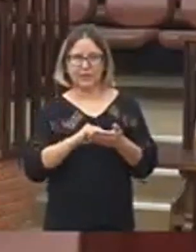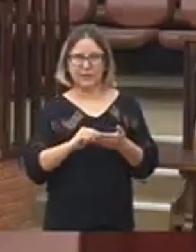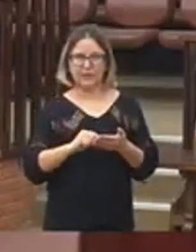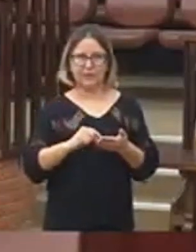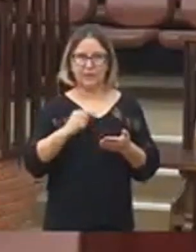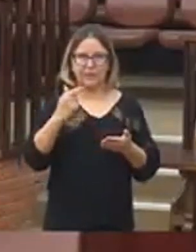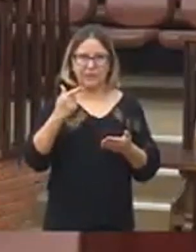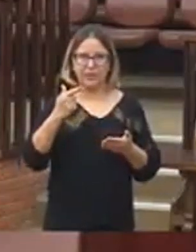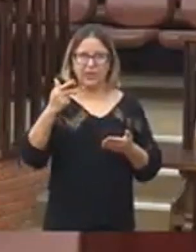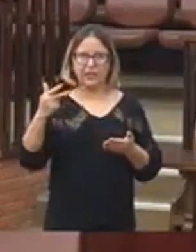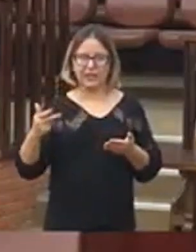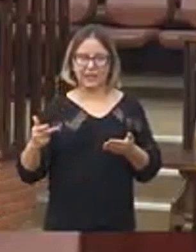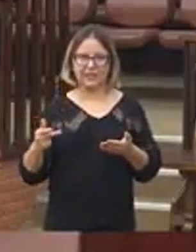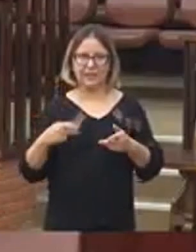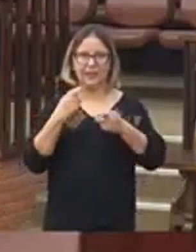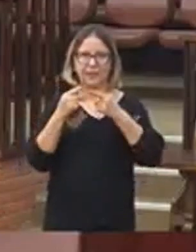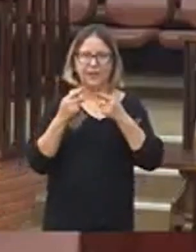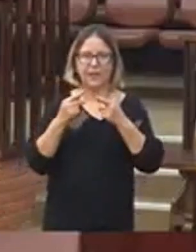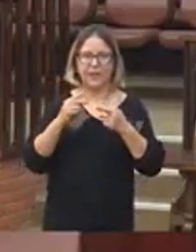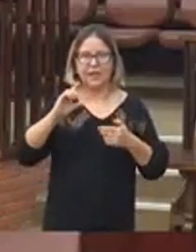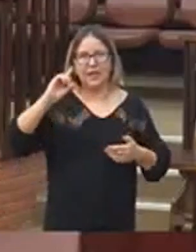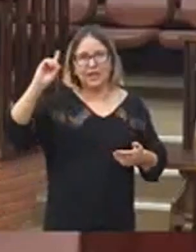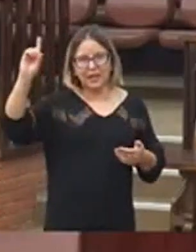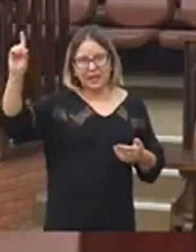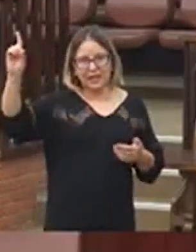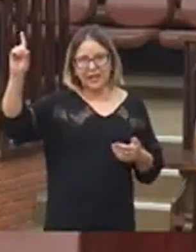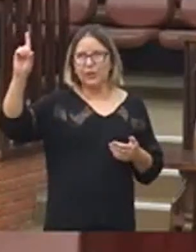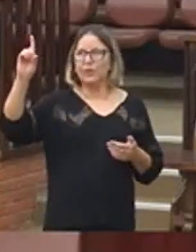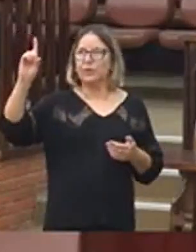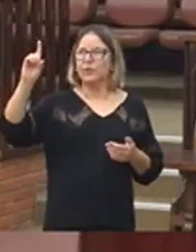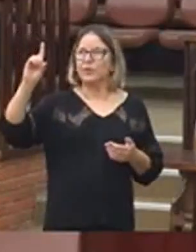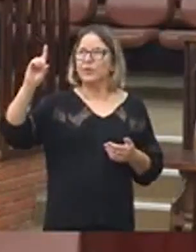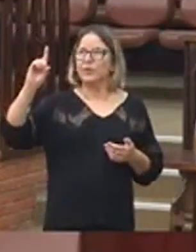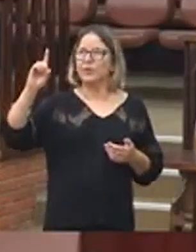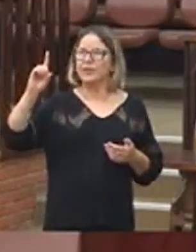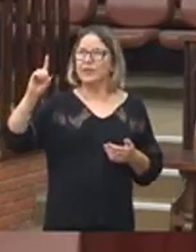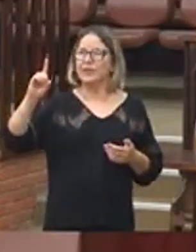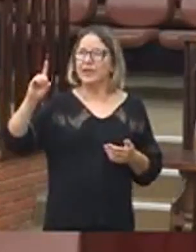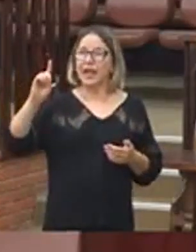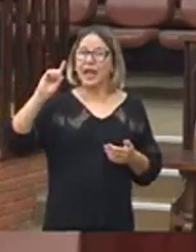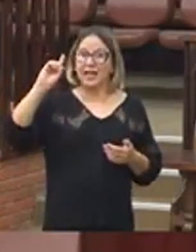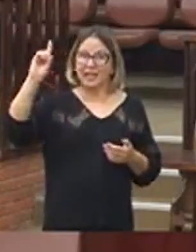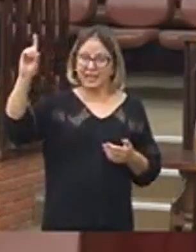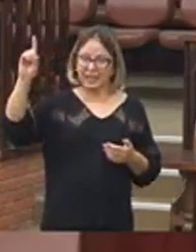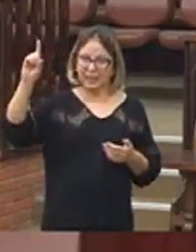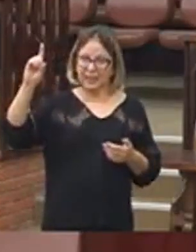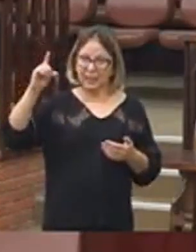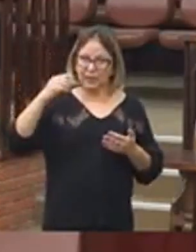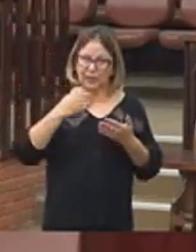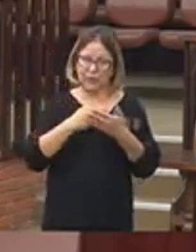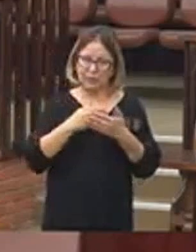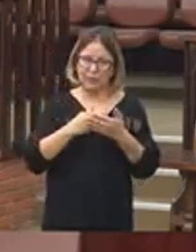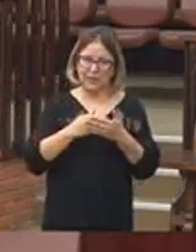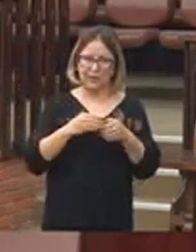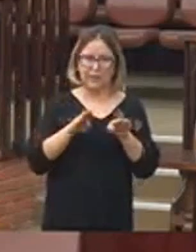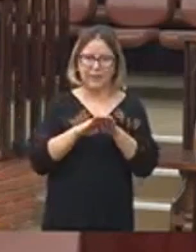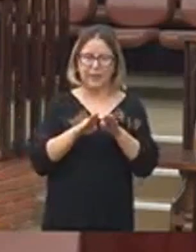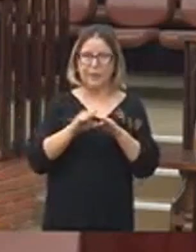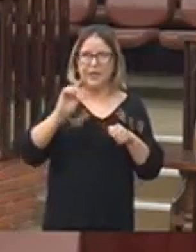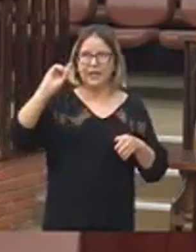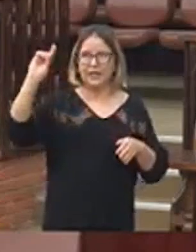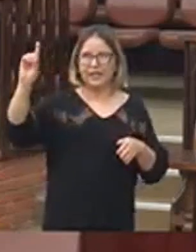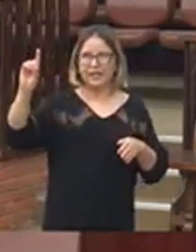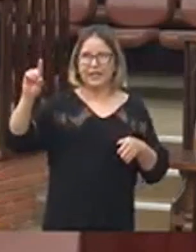que Deus é tanto daqui como Ele é Deus acolá. Ele é Deus de todos os